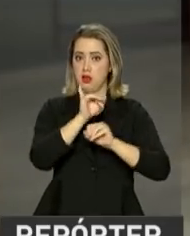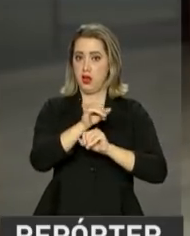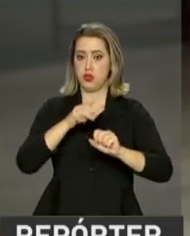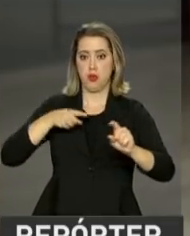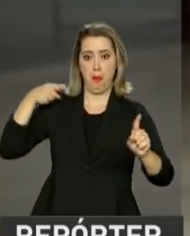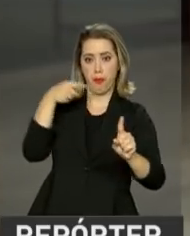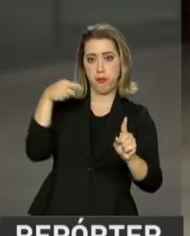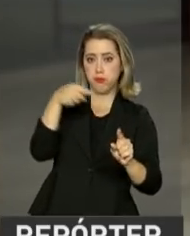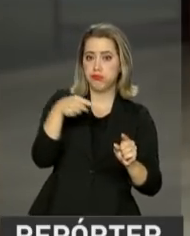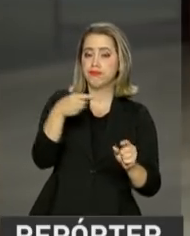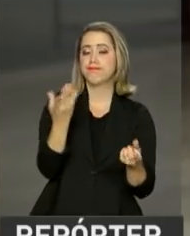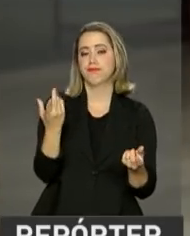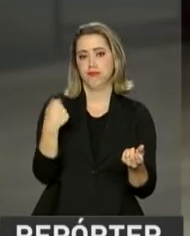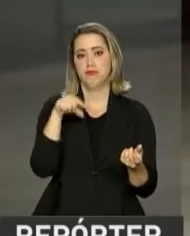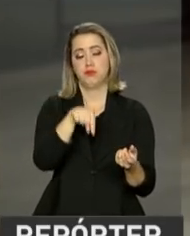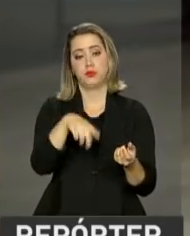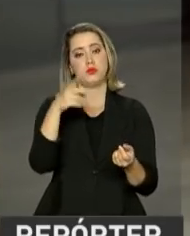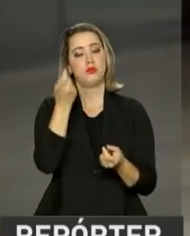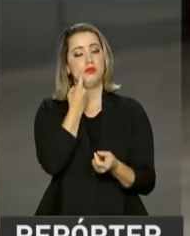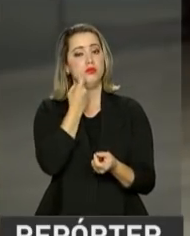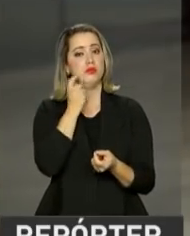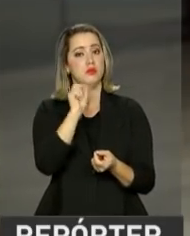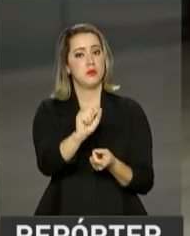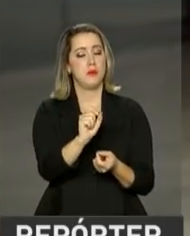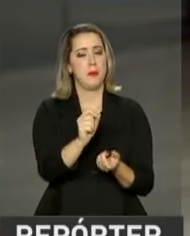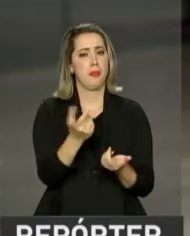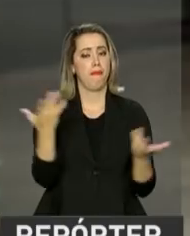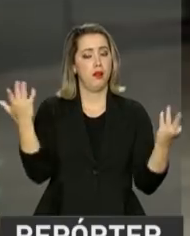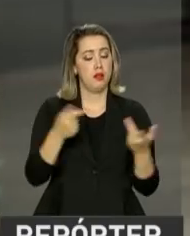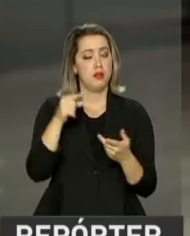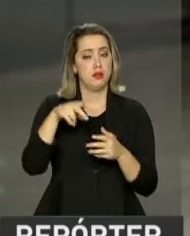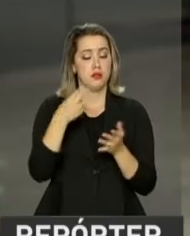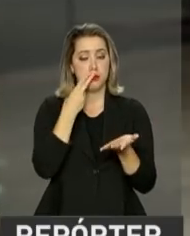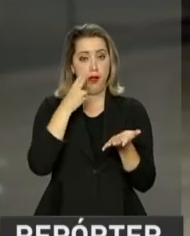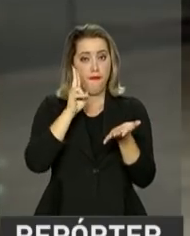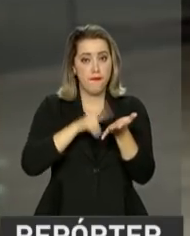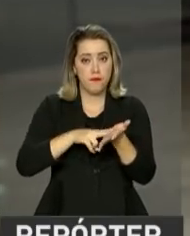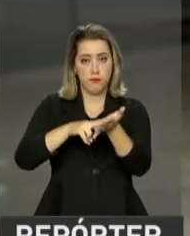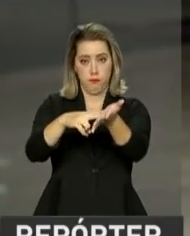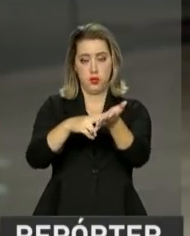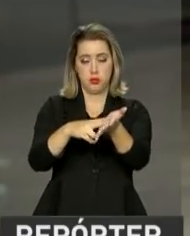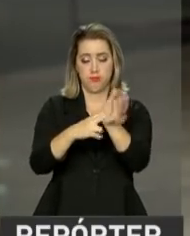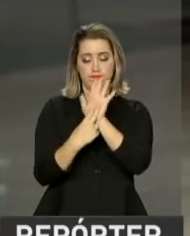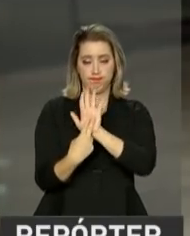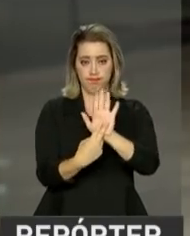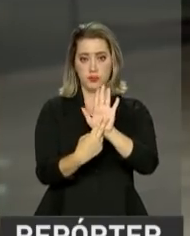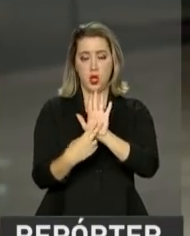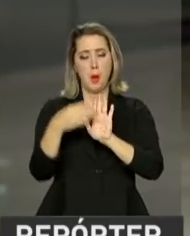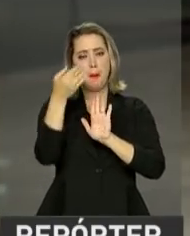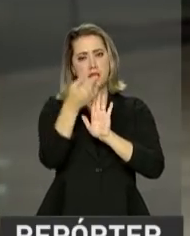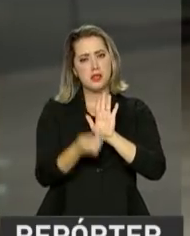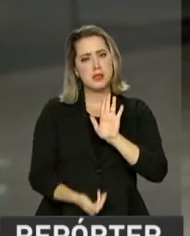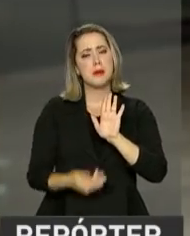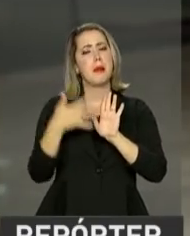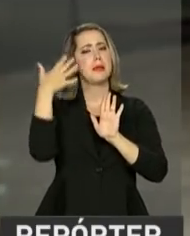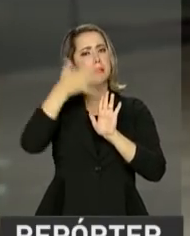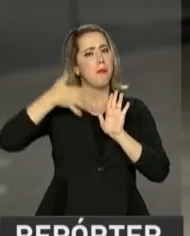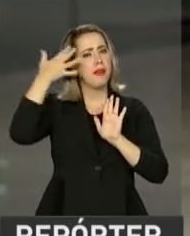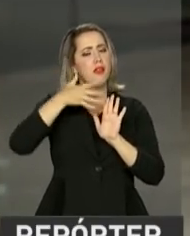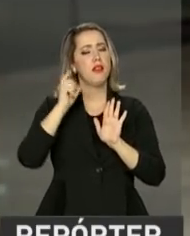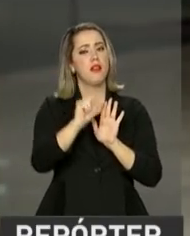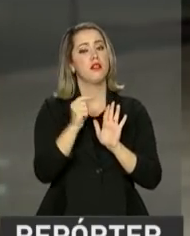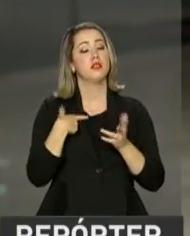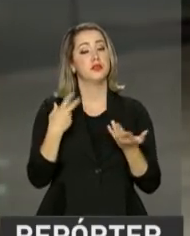cibernéticos nesta sexta-feira. Nesta nota, o Gabinete de Segurança Institucional esclarece que os ataques se